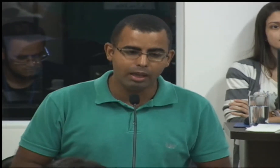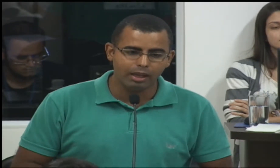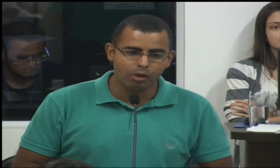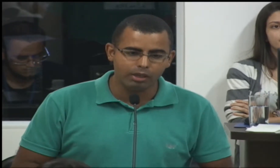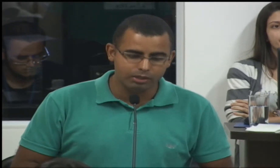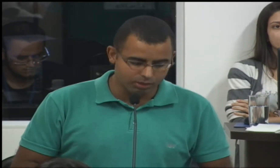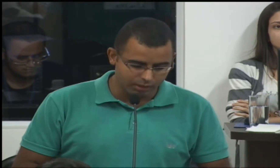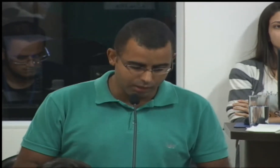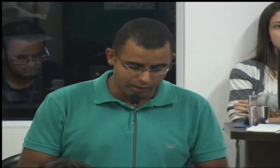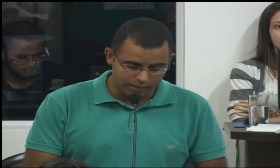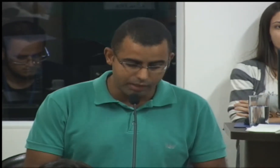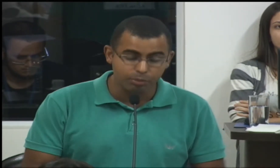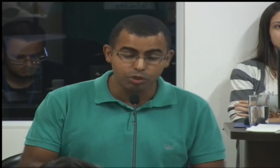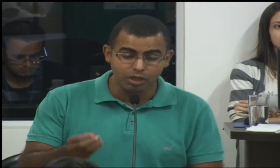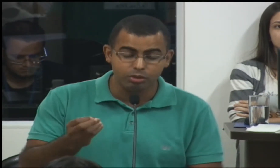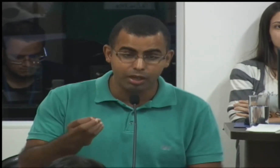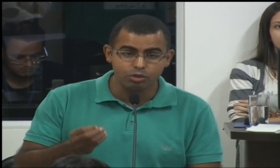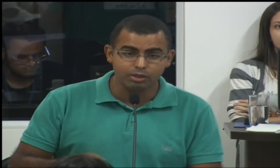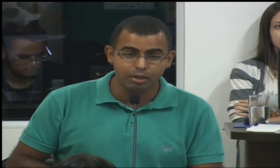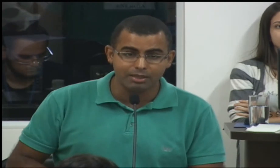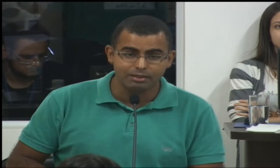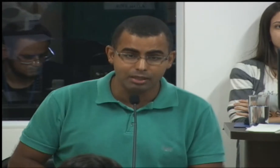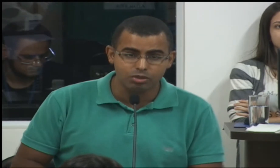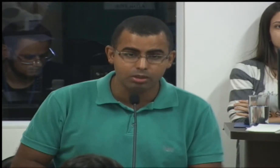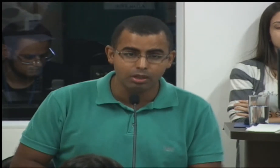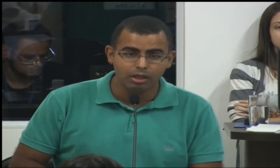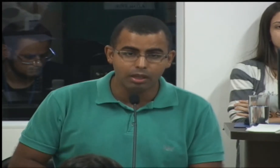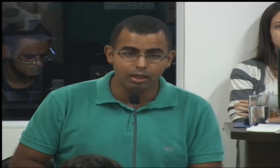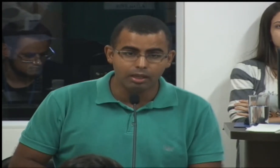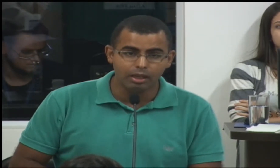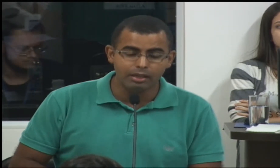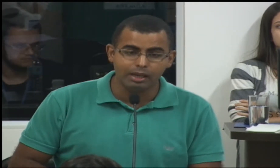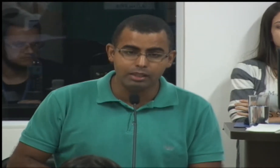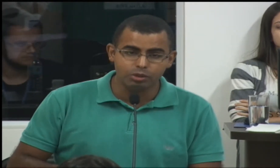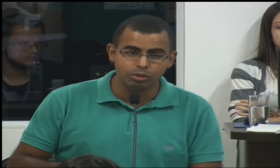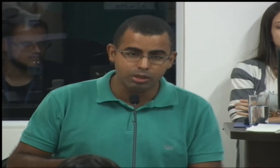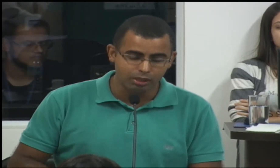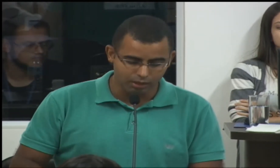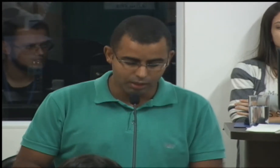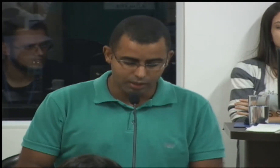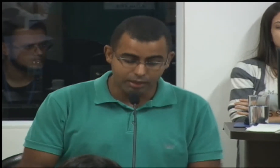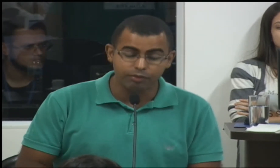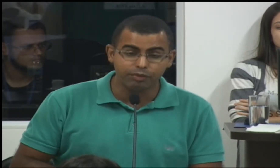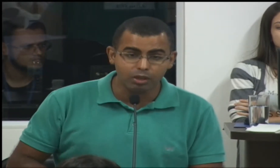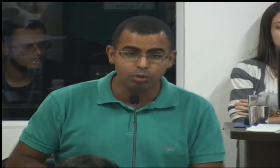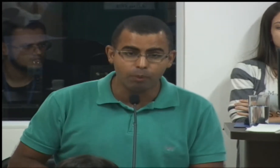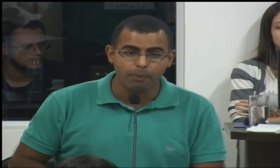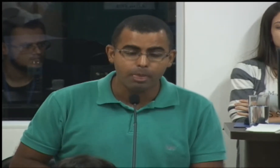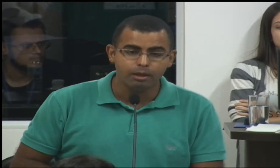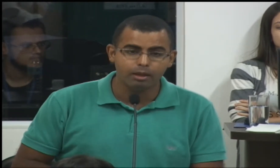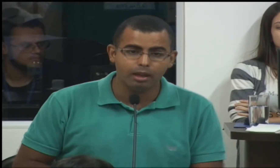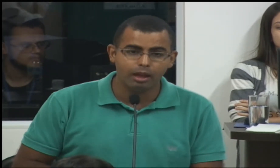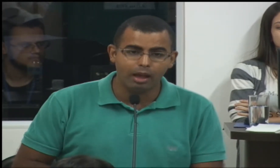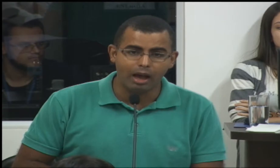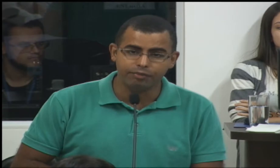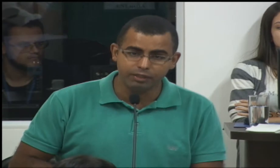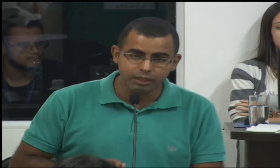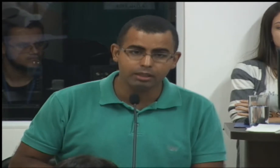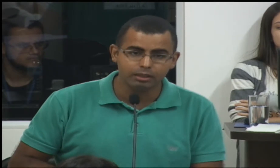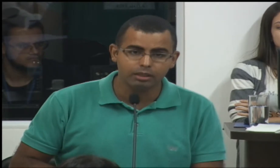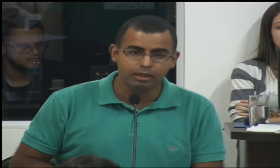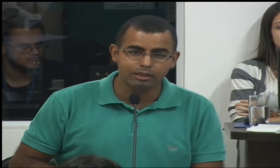mas eles vão fazer uma análise mediante a esse cadastro que as pessoas têm na secretaria. Então, se de repente o cadastro da